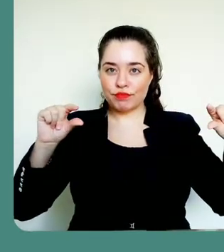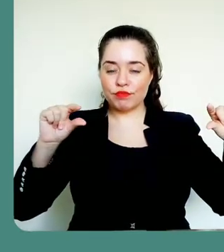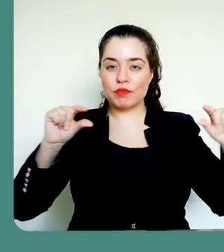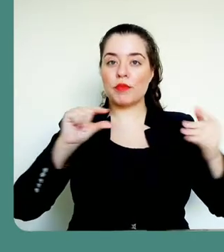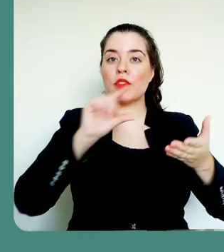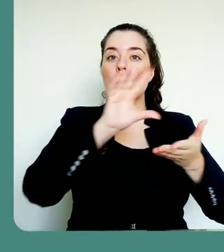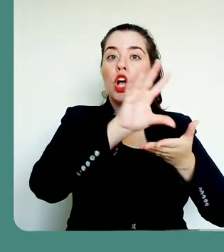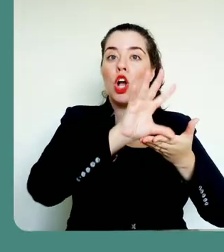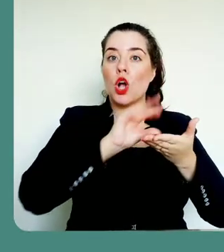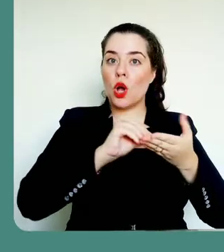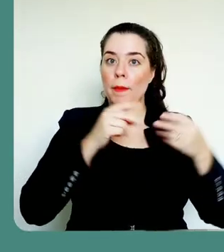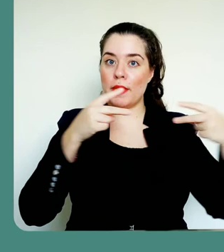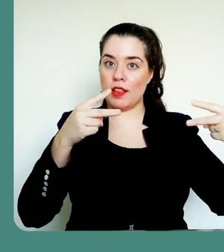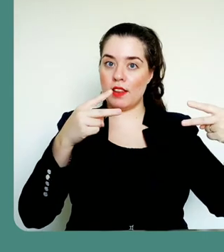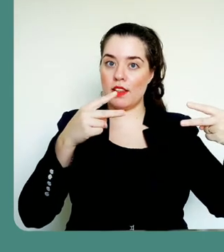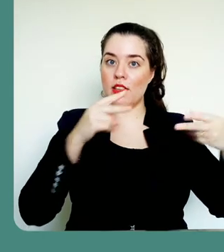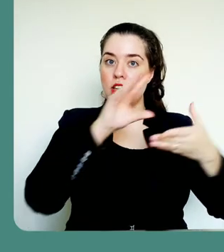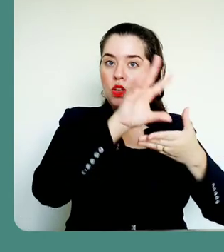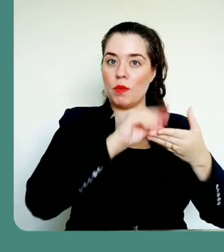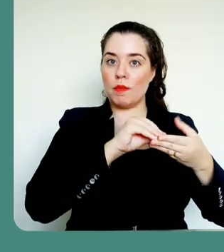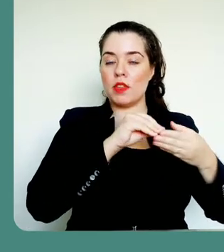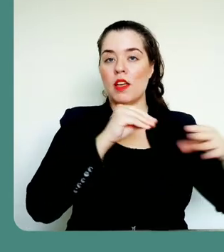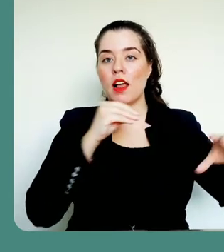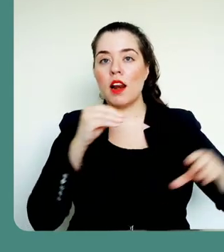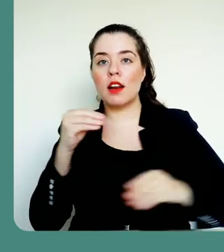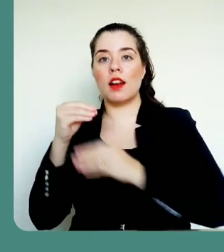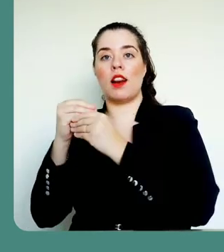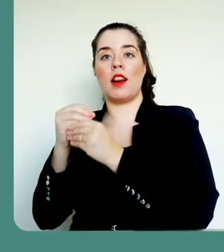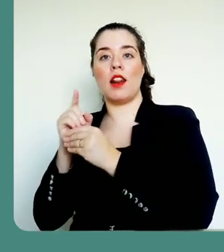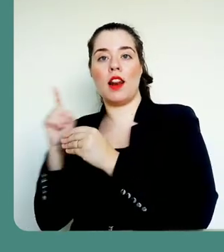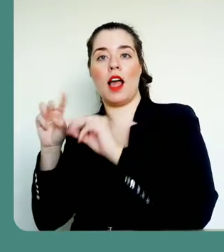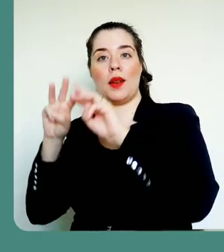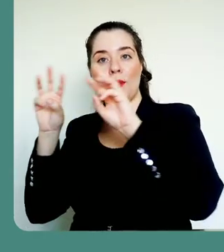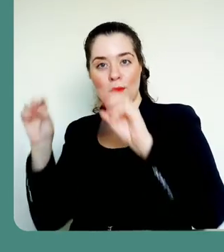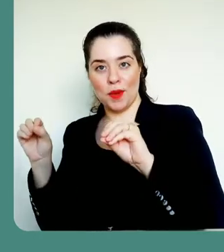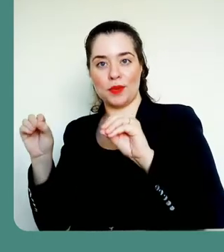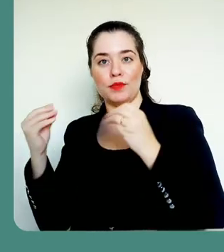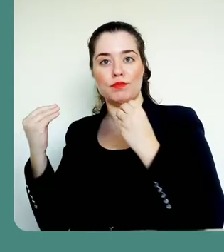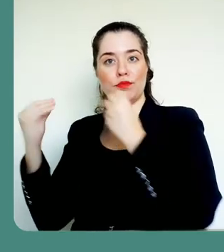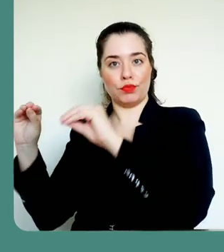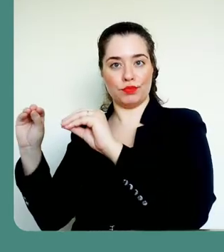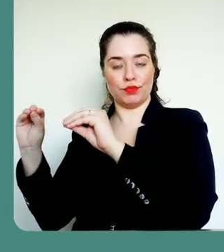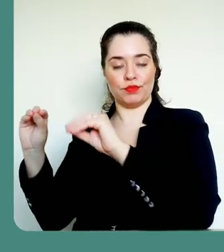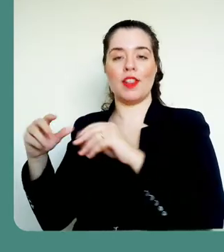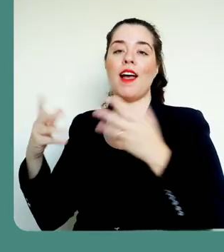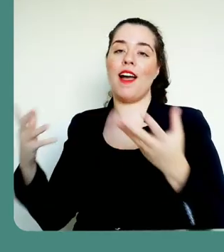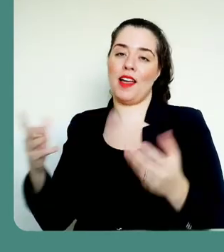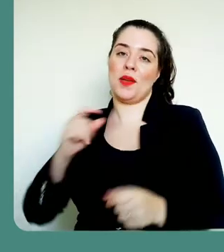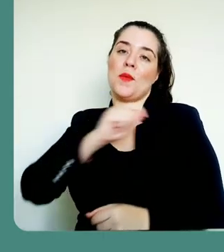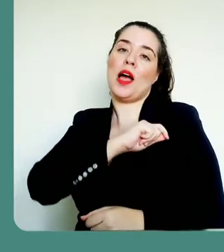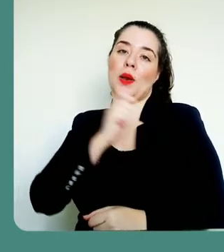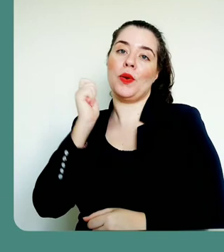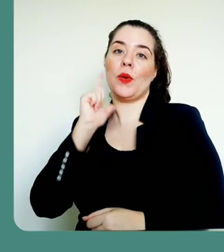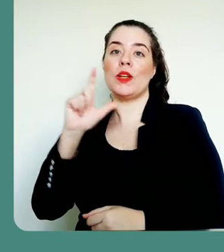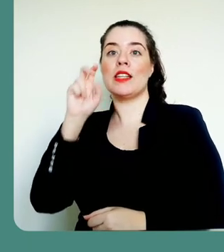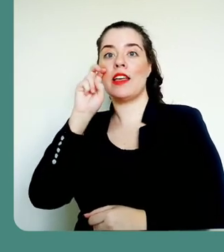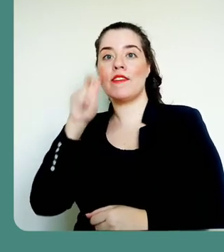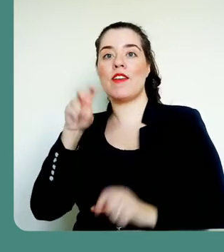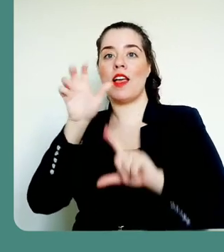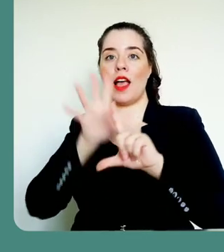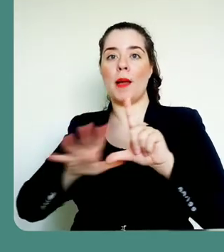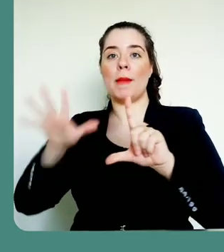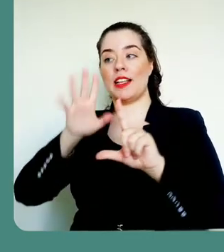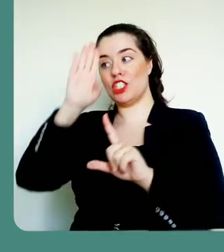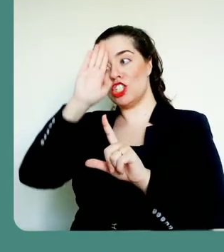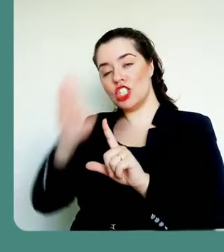Então, copiando este link aqui do Embedded e anexando lá no Moodle, os estudantes vão ter a visualização